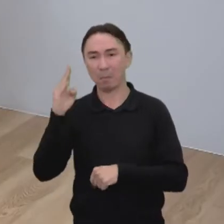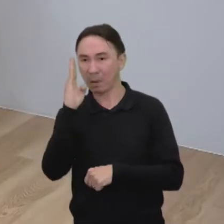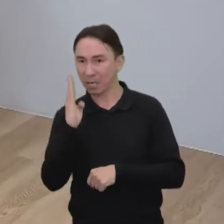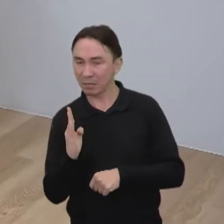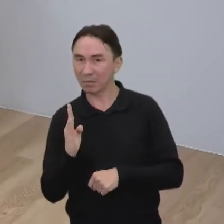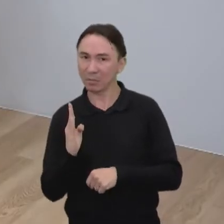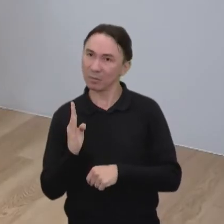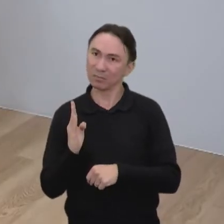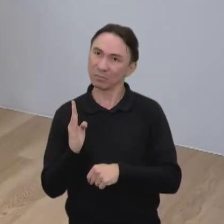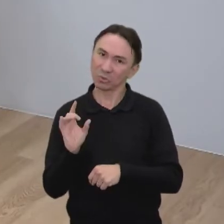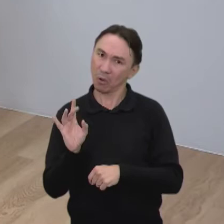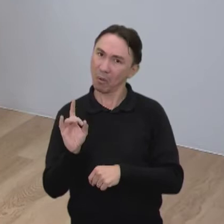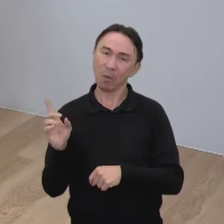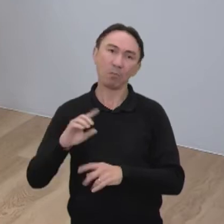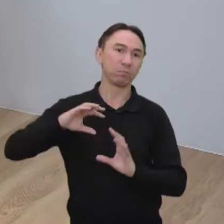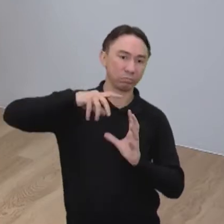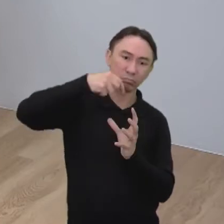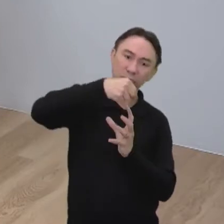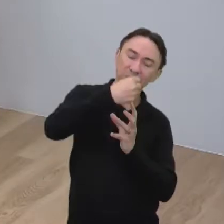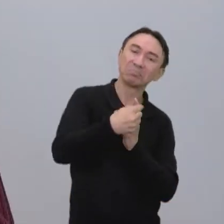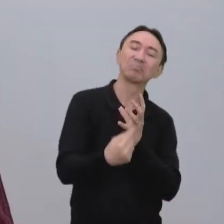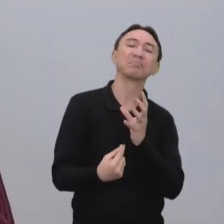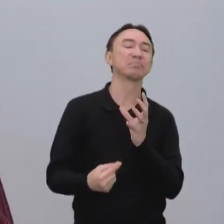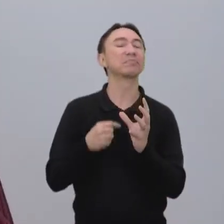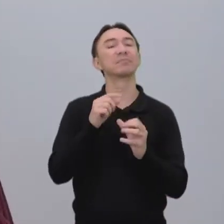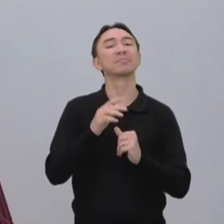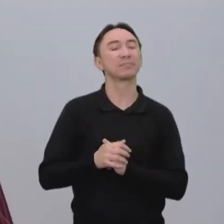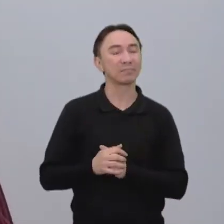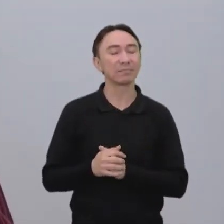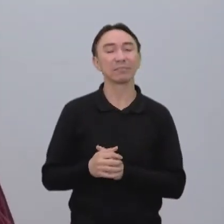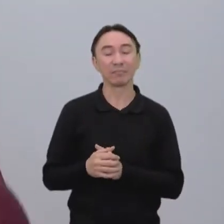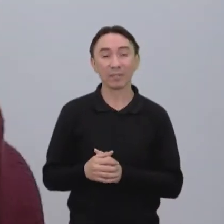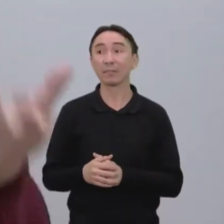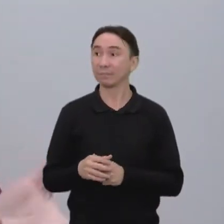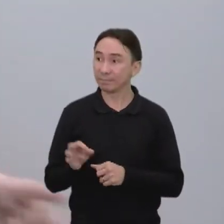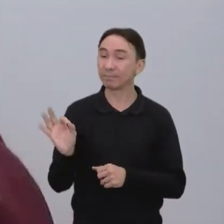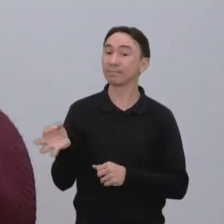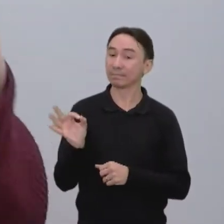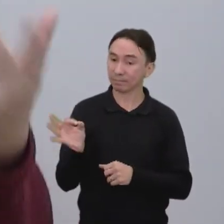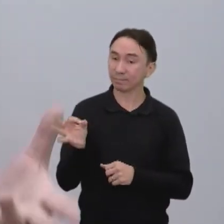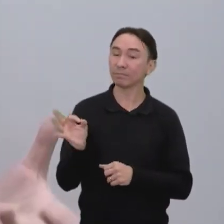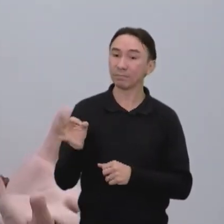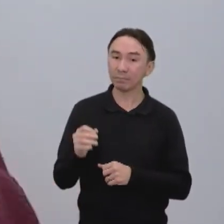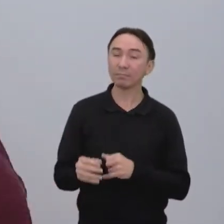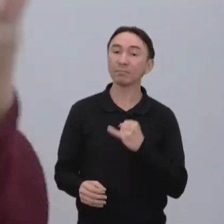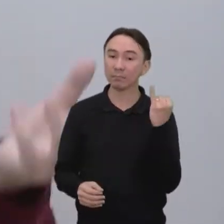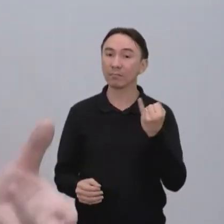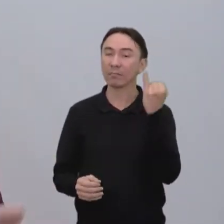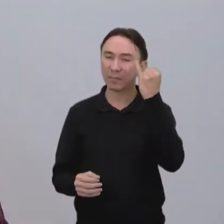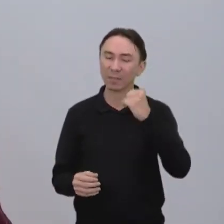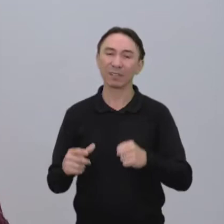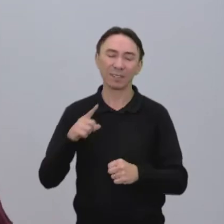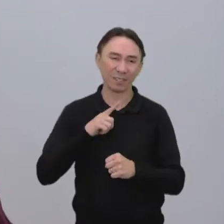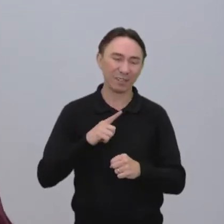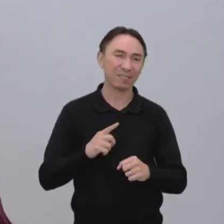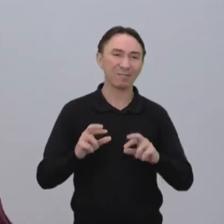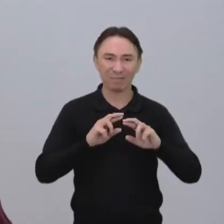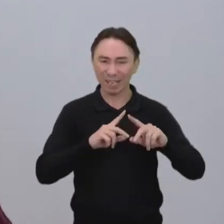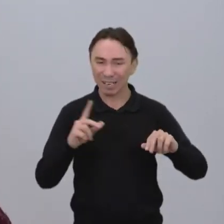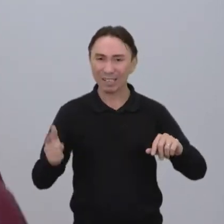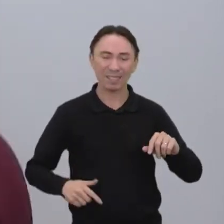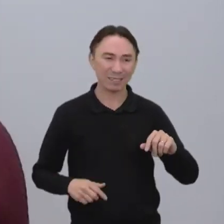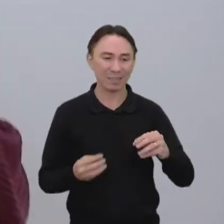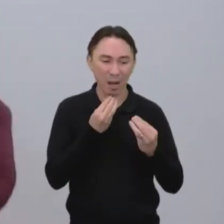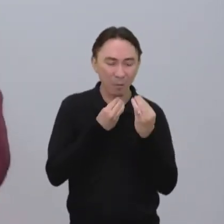mundo inteiro, né? Isso mesmo. É importante a gente pensar, Pri, que bulimia e outros transtornos, né,